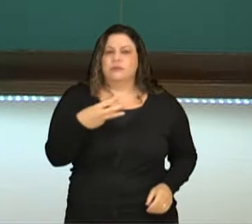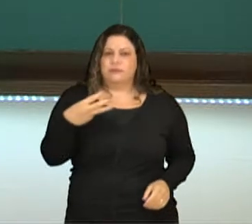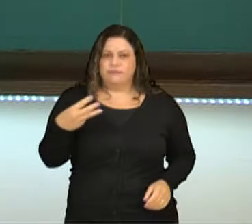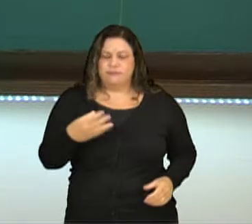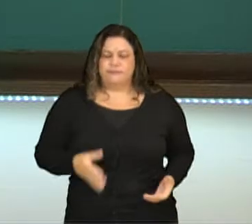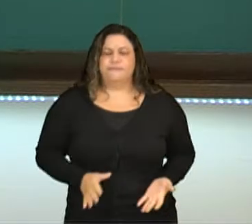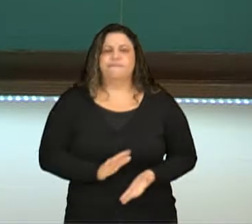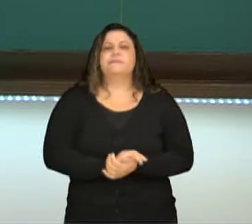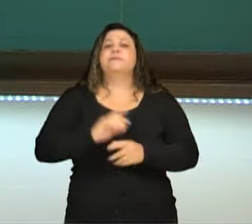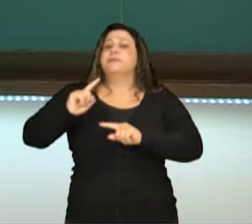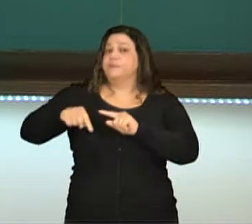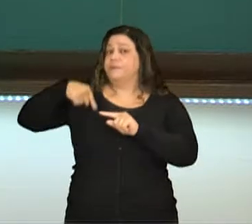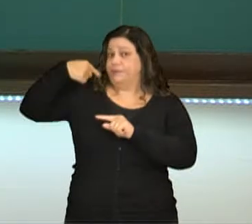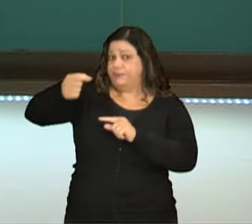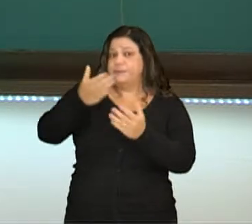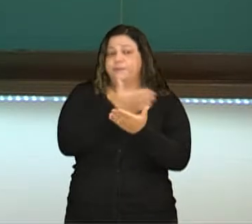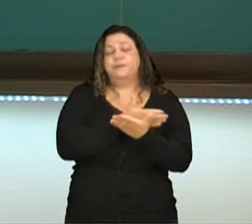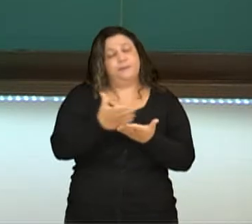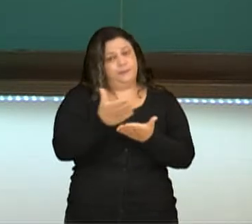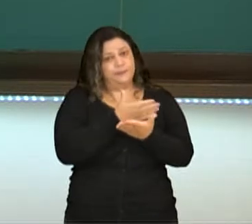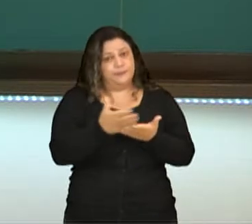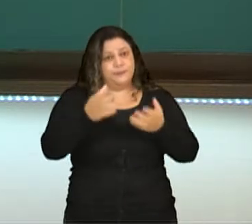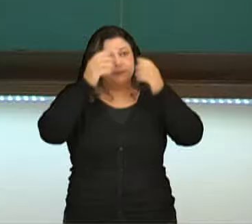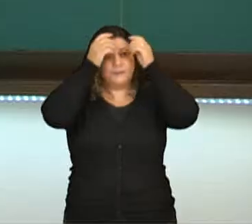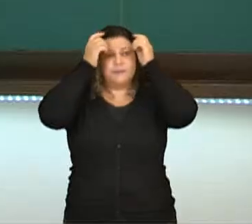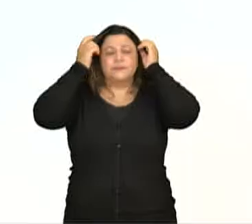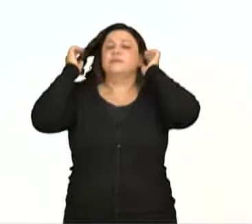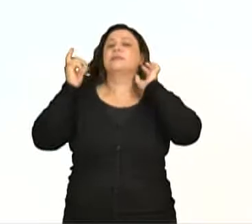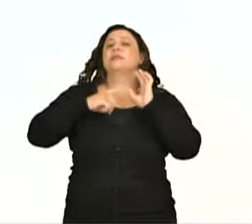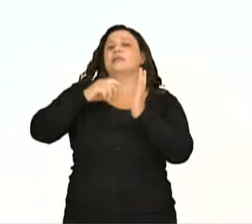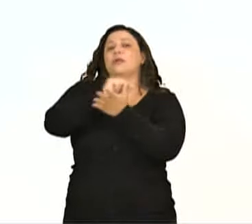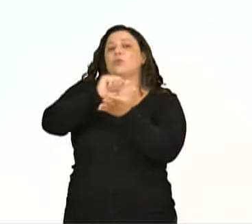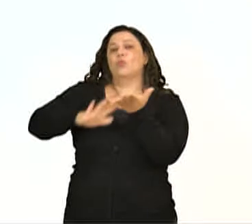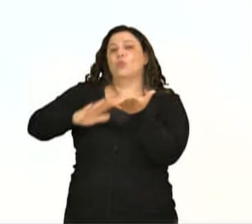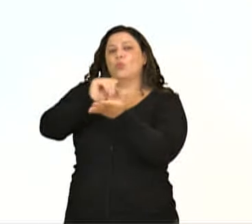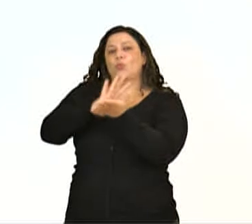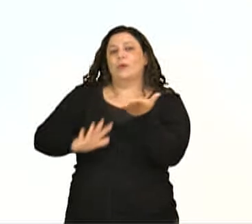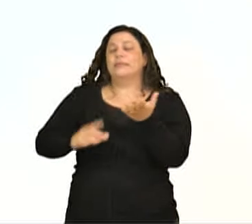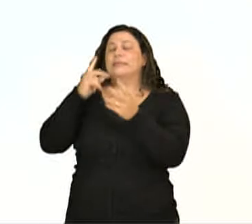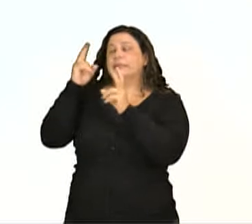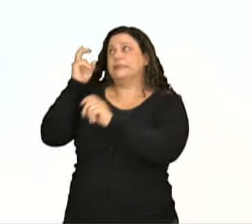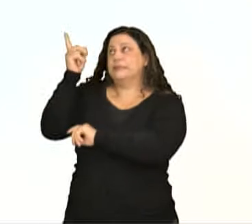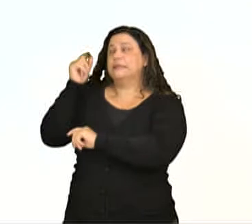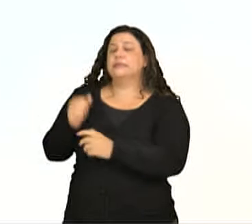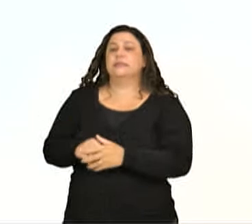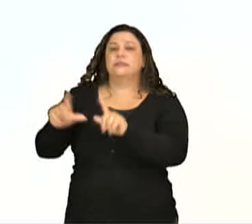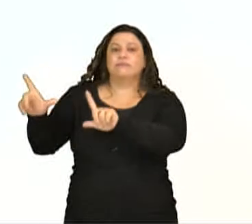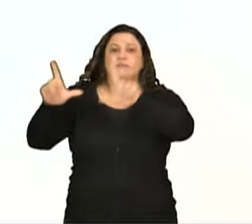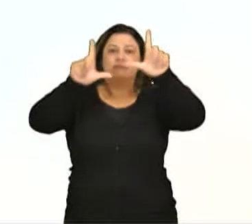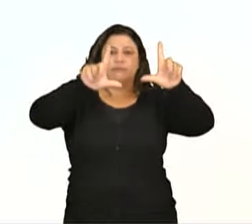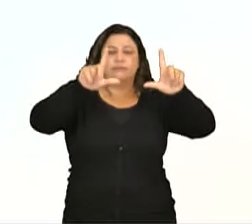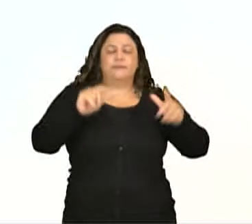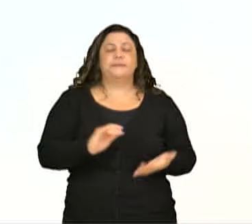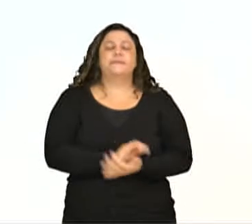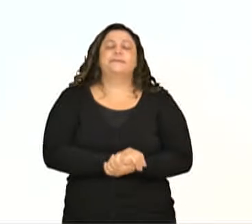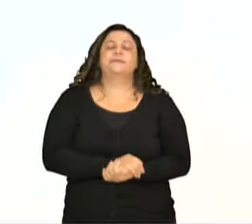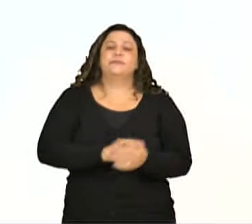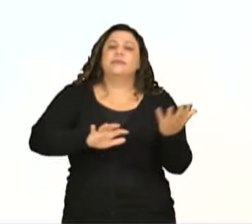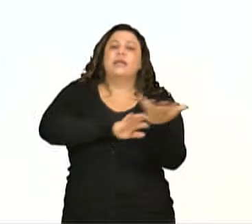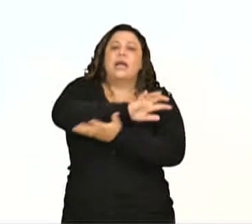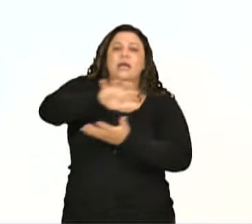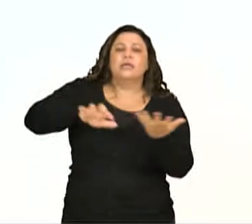1933. Depois desse iniciozinho nosso, temos um exercício. Aqui um cartaz exatamente da